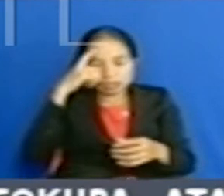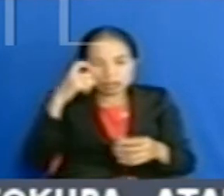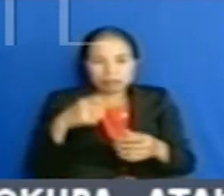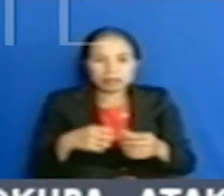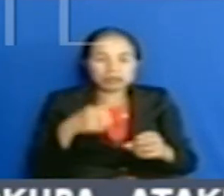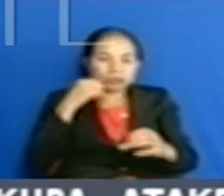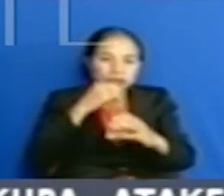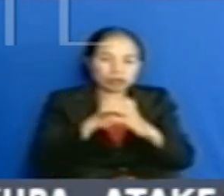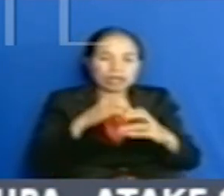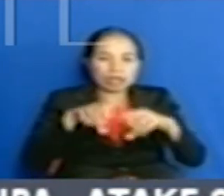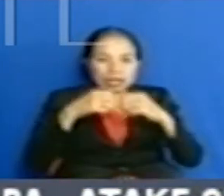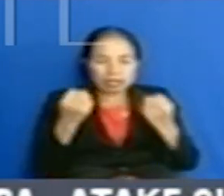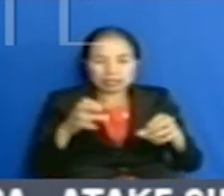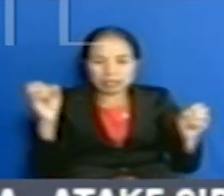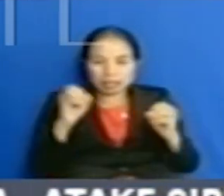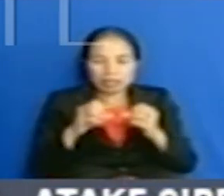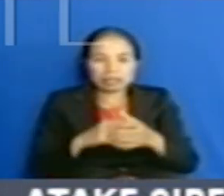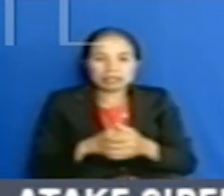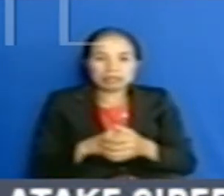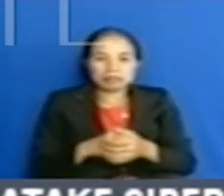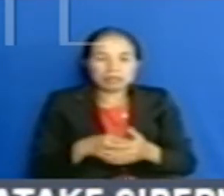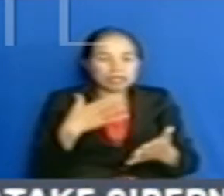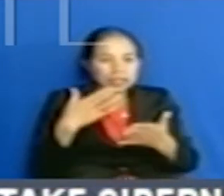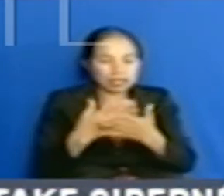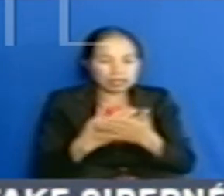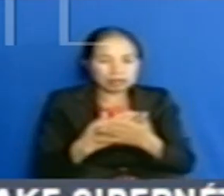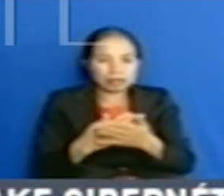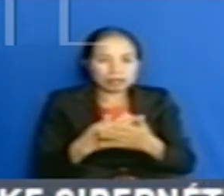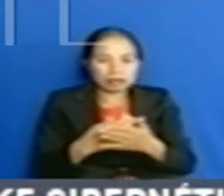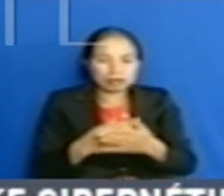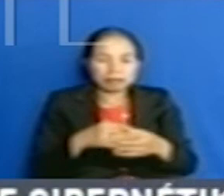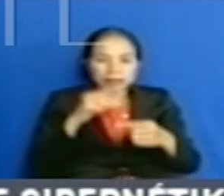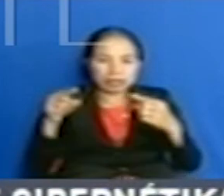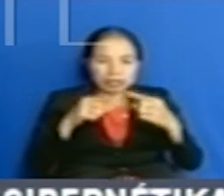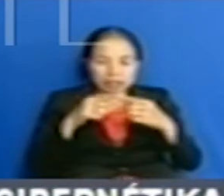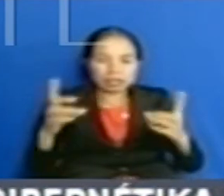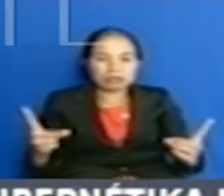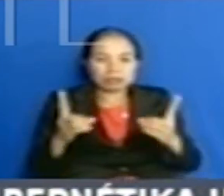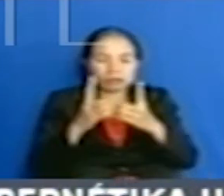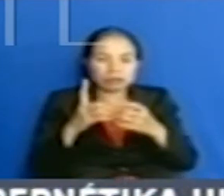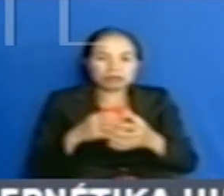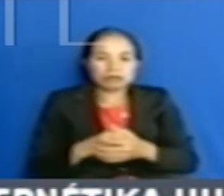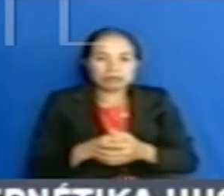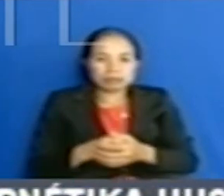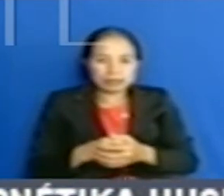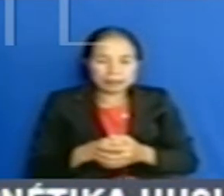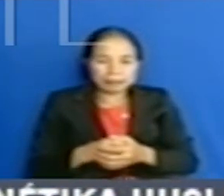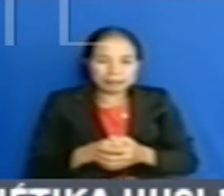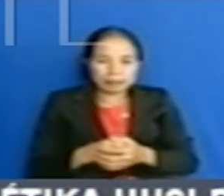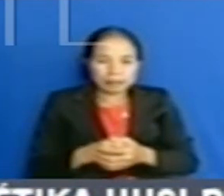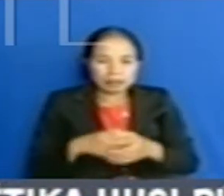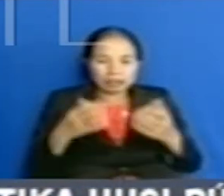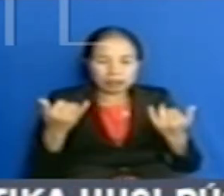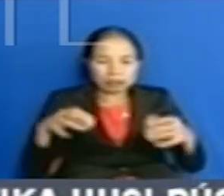choque a, no mochla IA airbag, ba seguro ba vida, banquira acontece desastre. Dede um serviço de